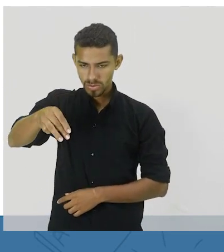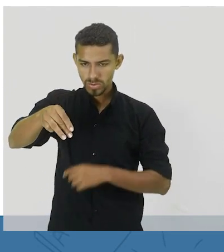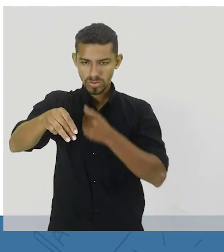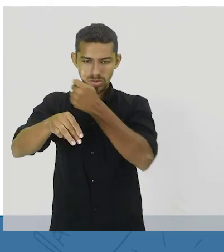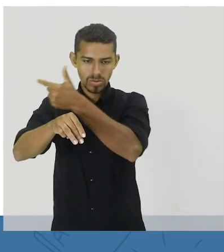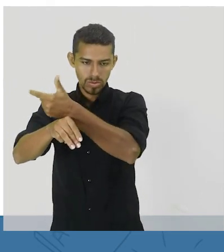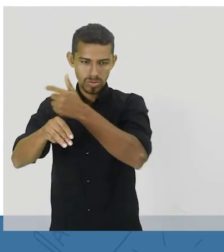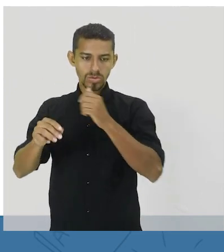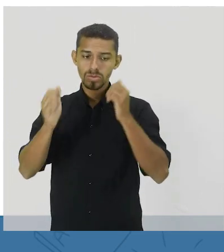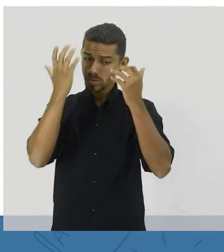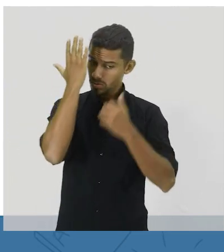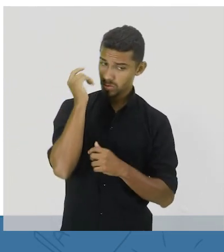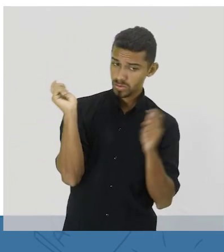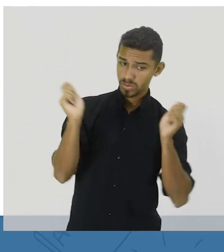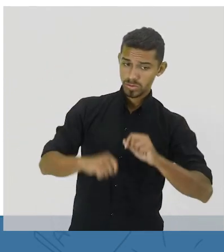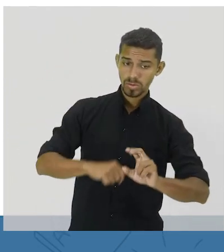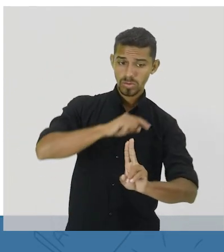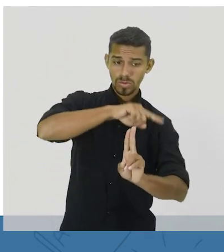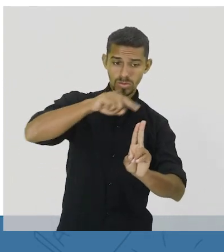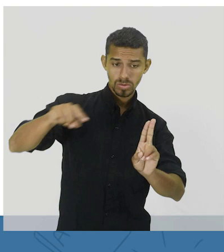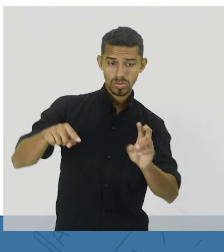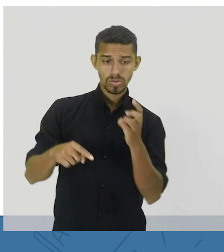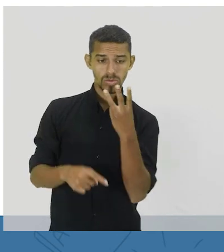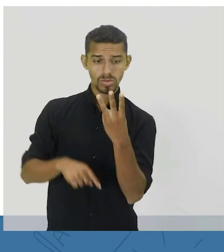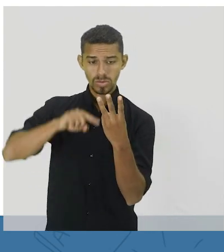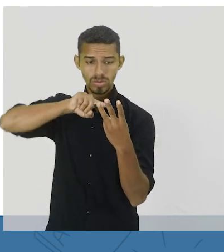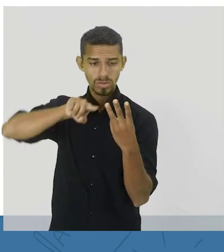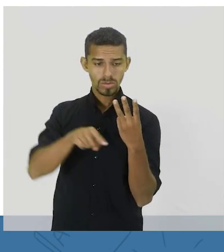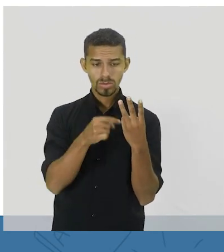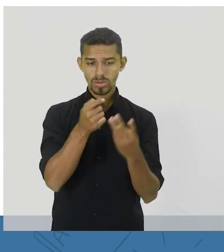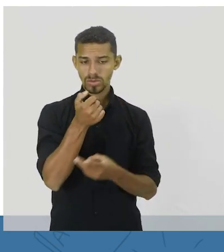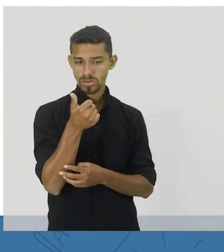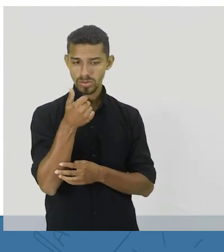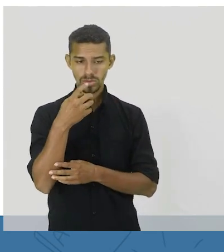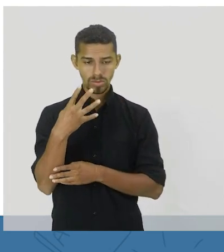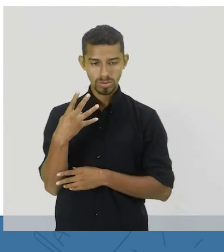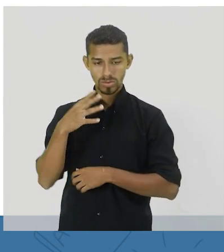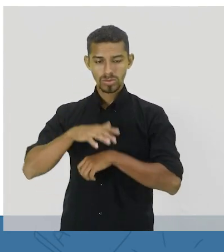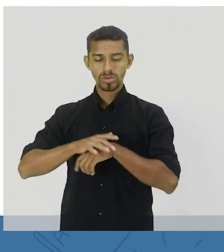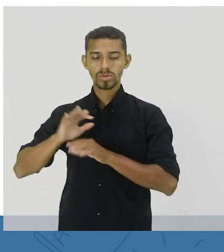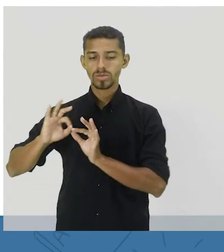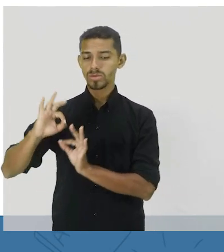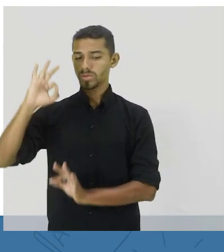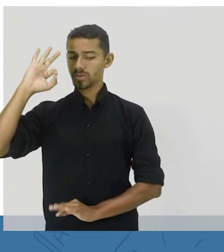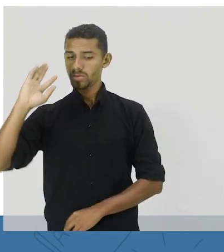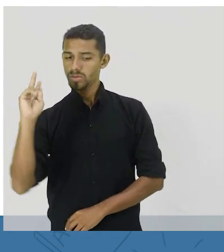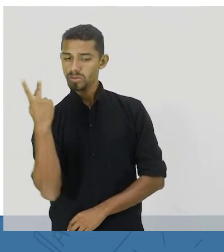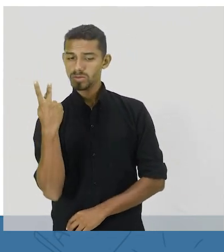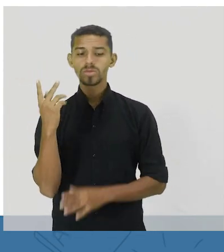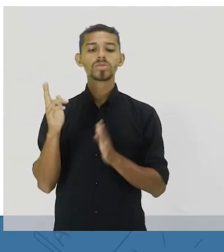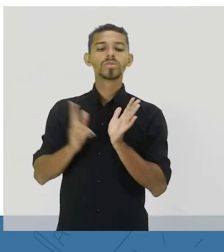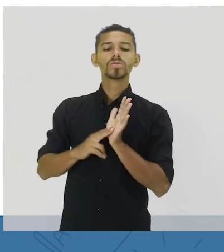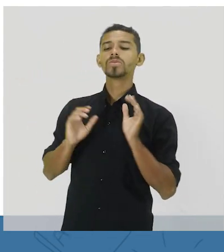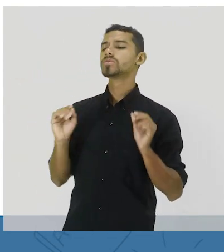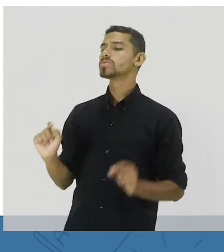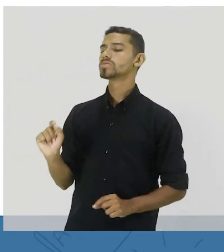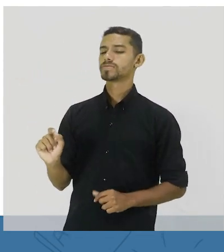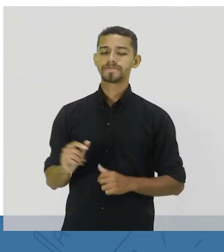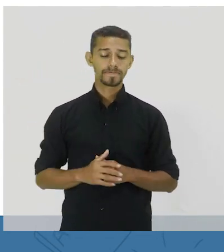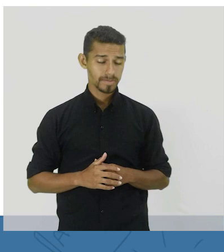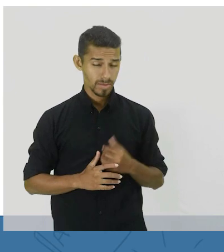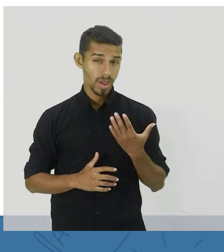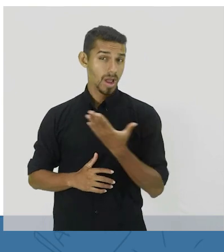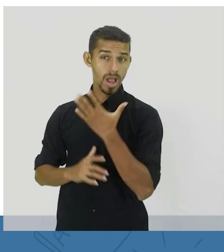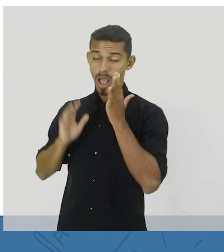a 3,14, a altura H será igual a... Olha, turma, então prestem bem atenção aqui na questão,